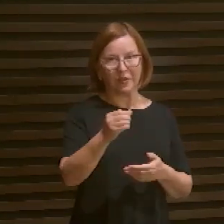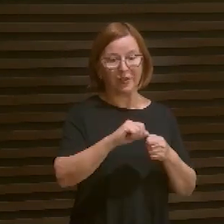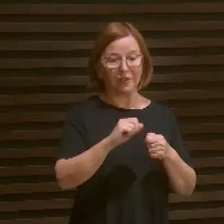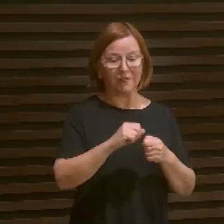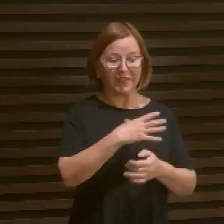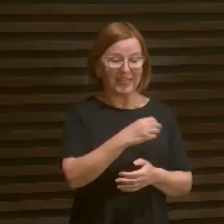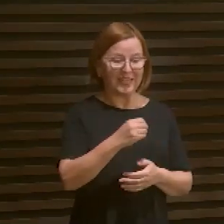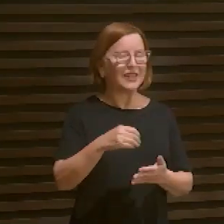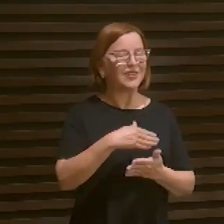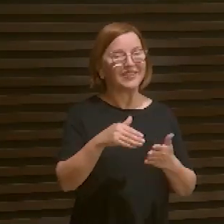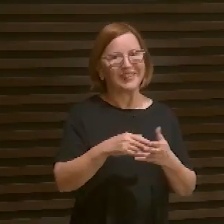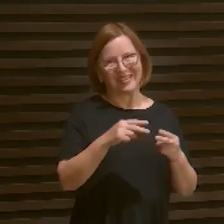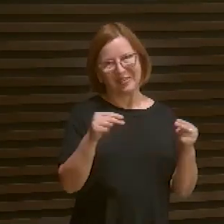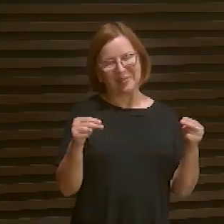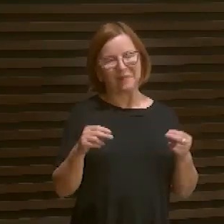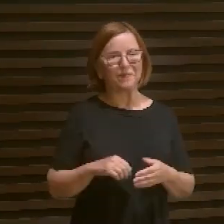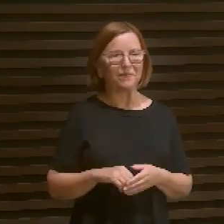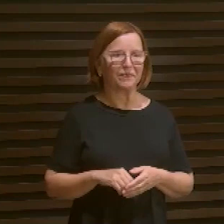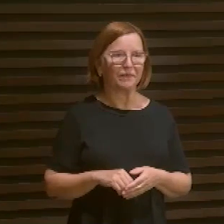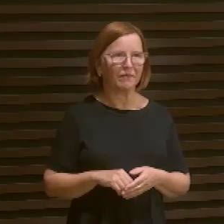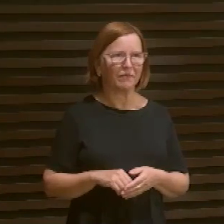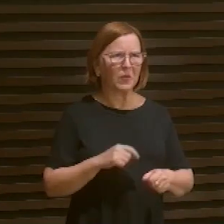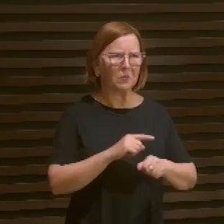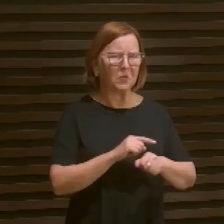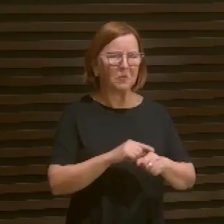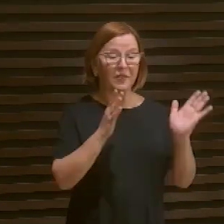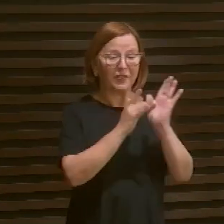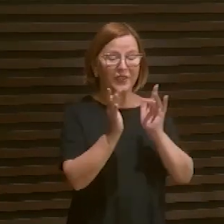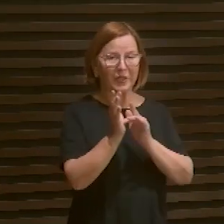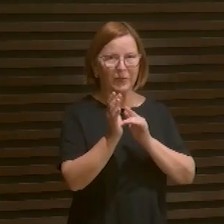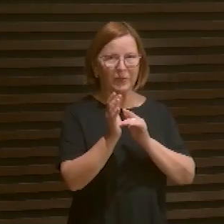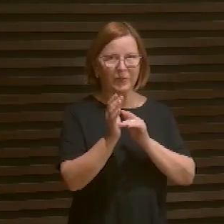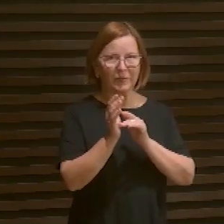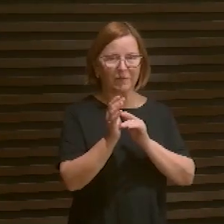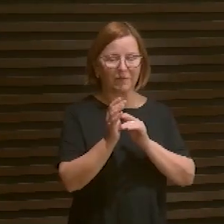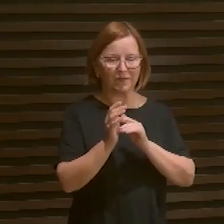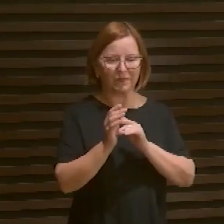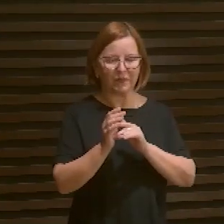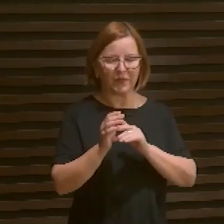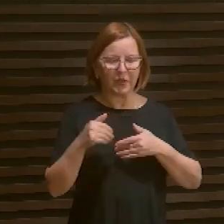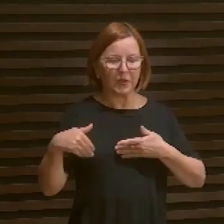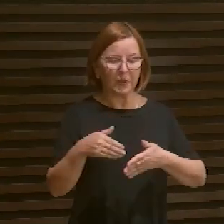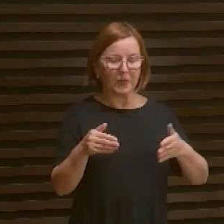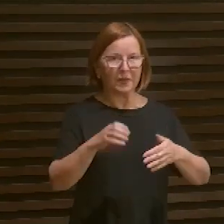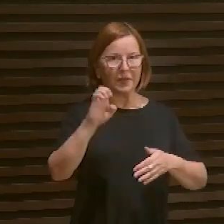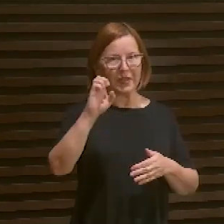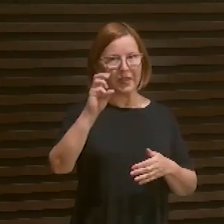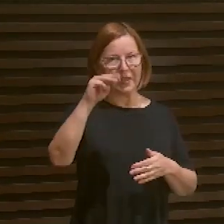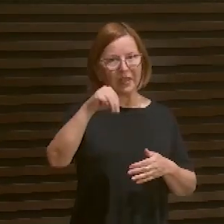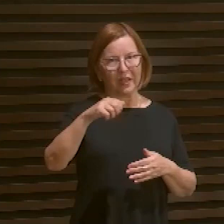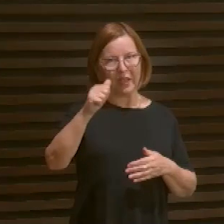as coisas. Quando Jesus ia no caminho de Emaús com os seus discípulos, aqueles